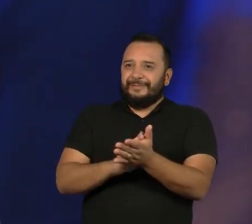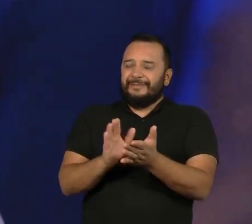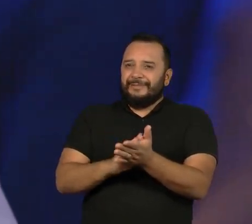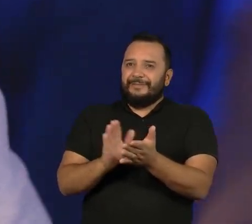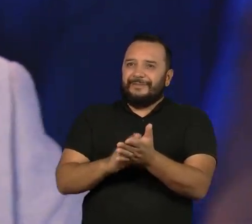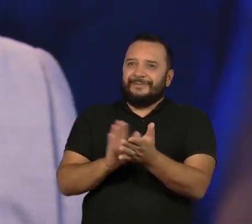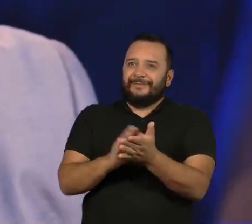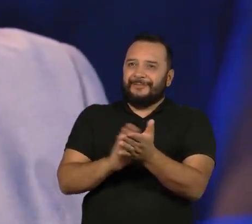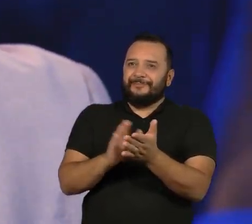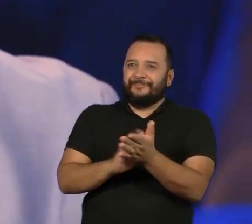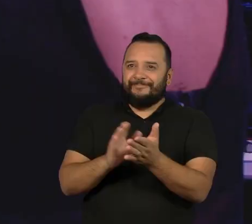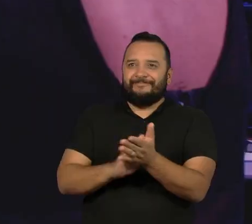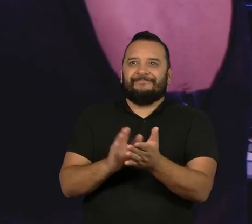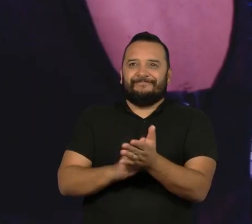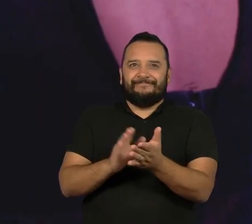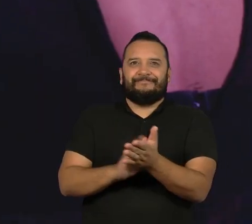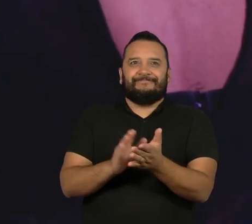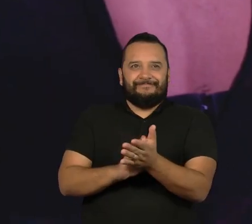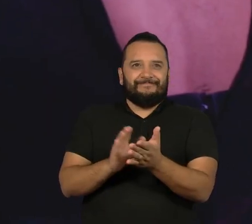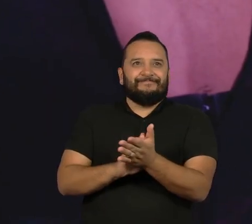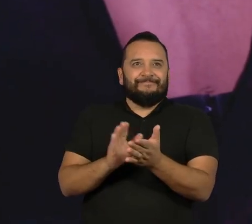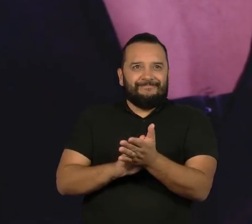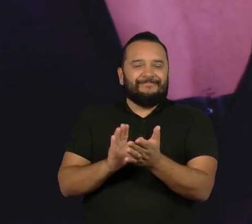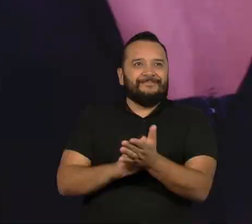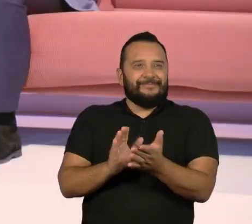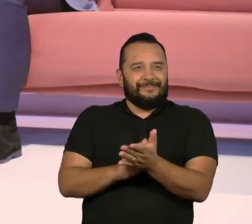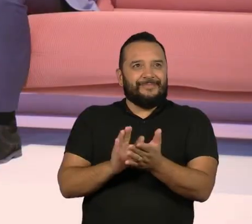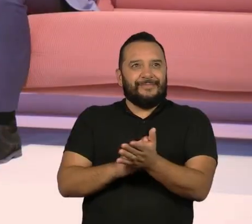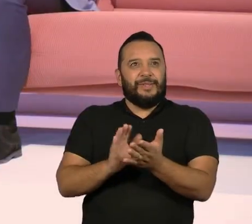Opa! Olha...